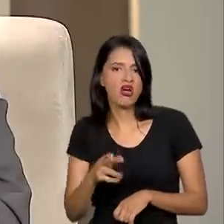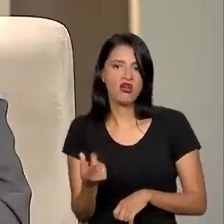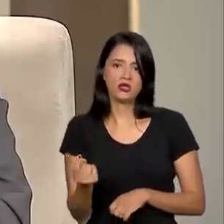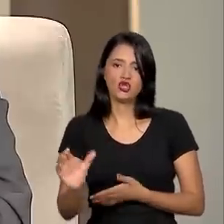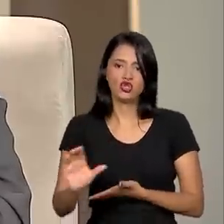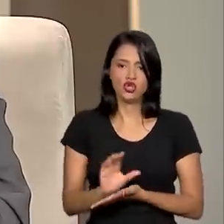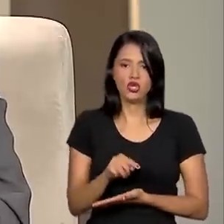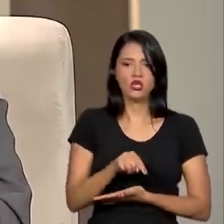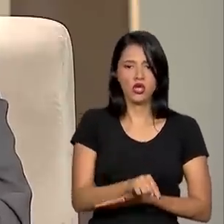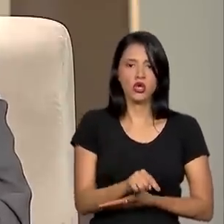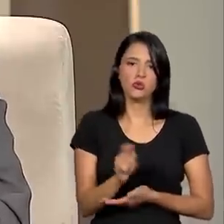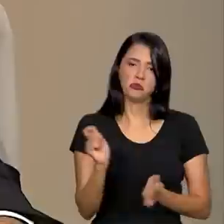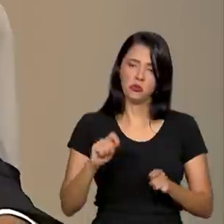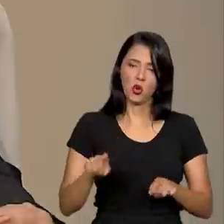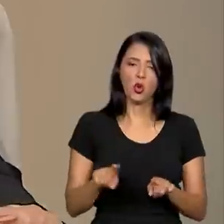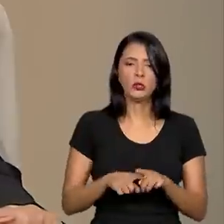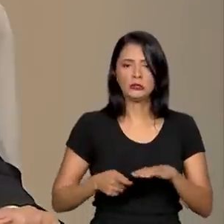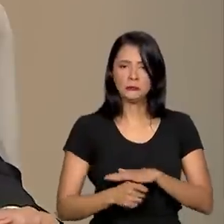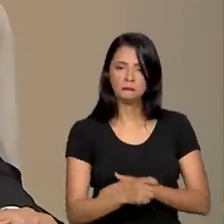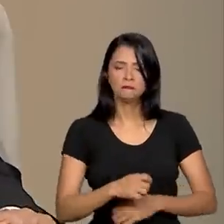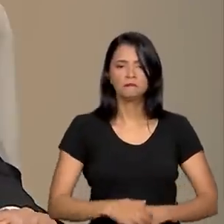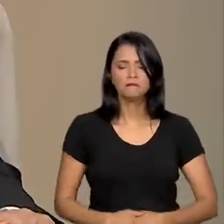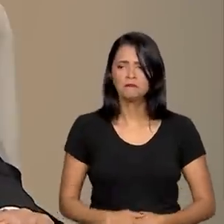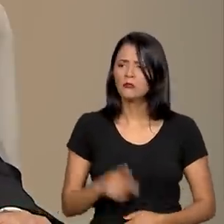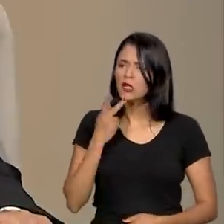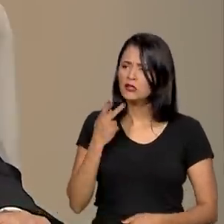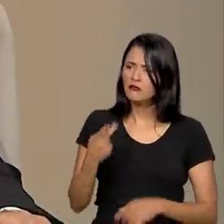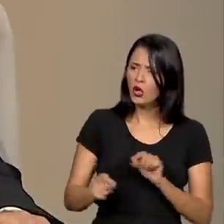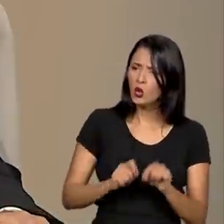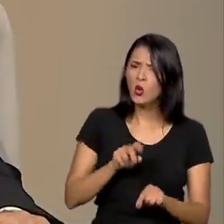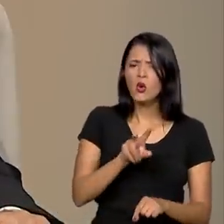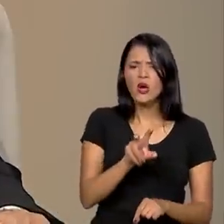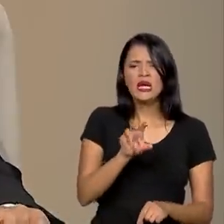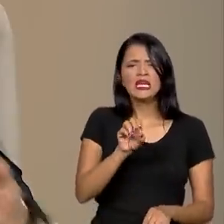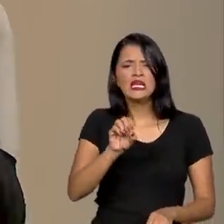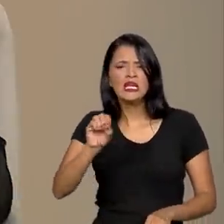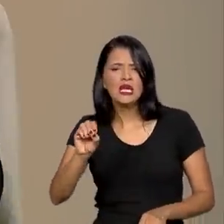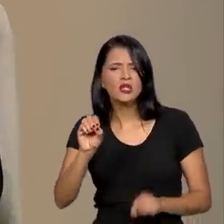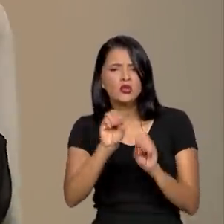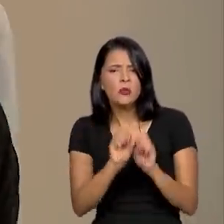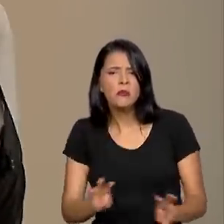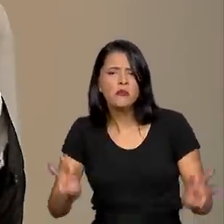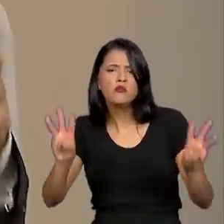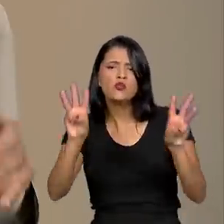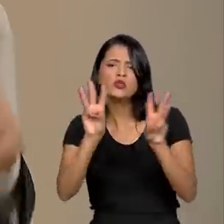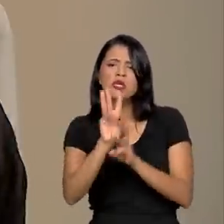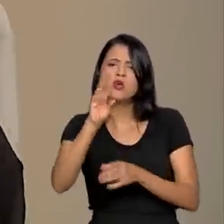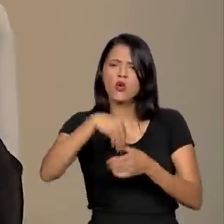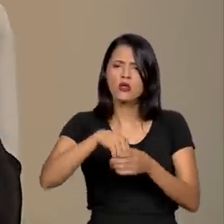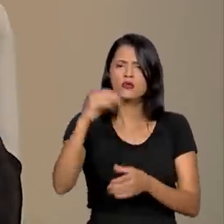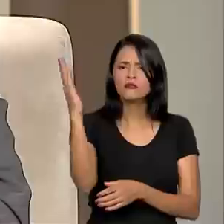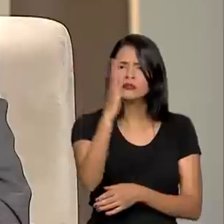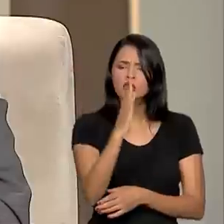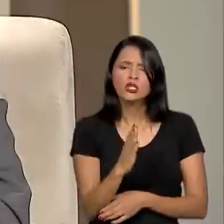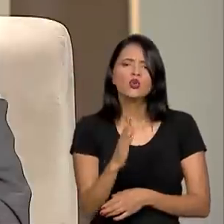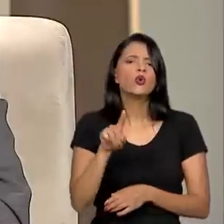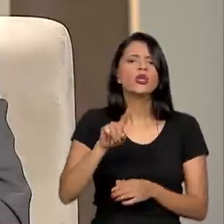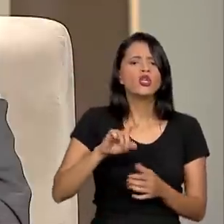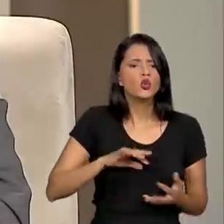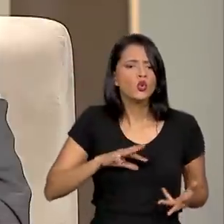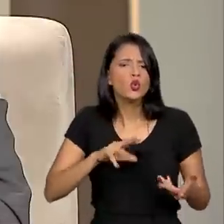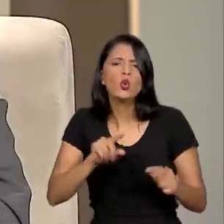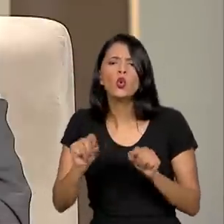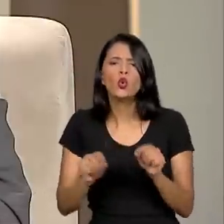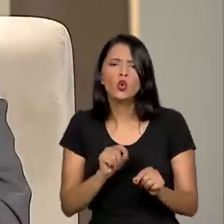caminho de financiamento. O senhor falou em 500 museus federais no Brasil Sim. e o universo como um todo? O universo como um todo